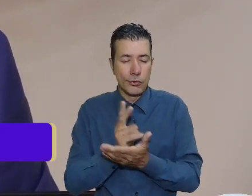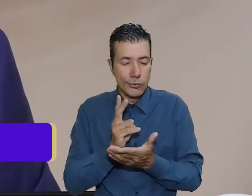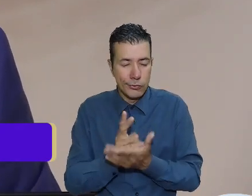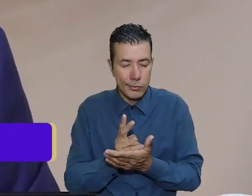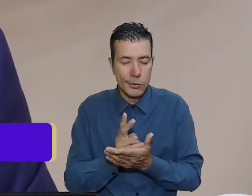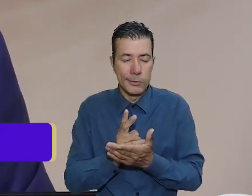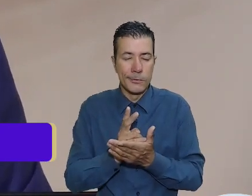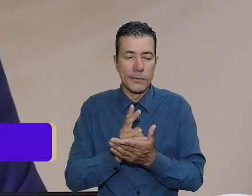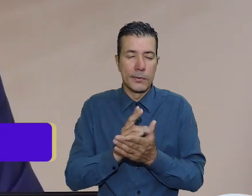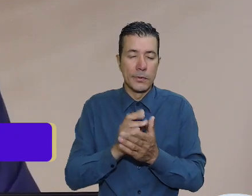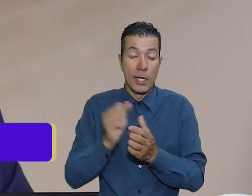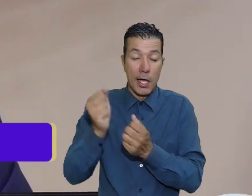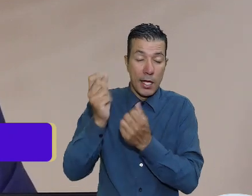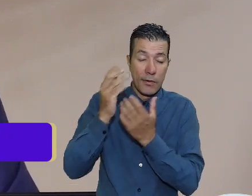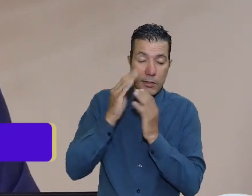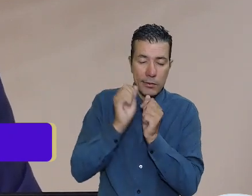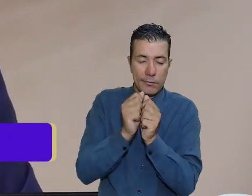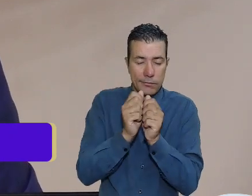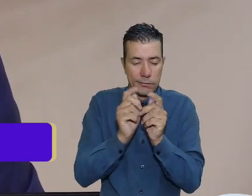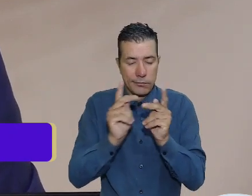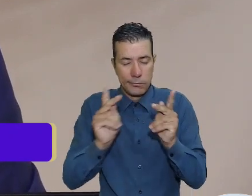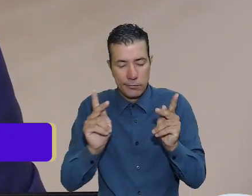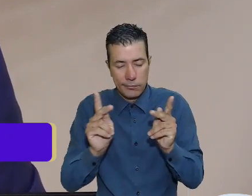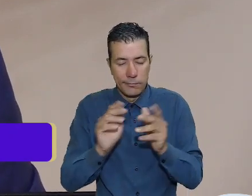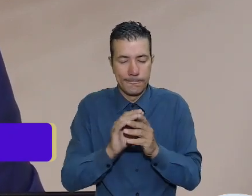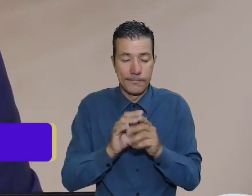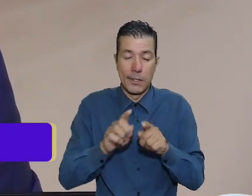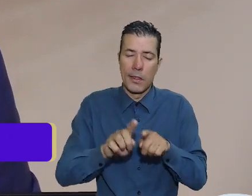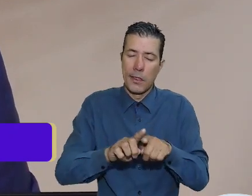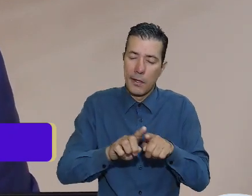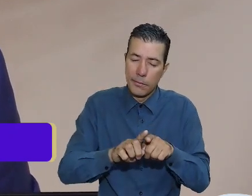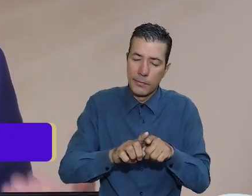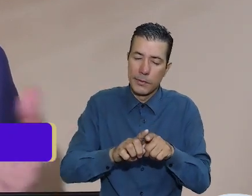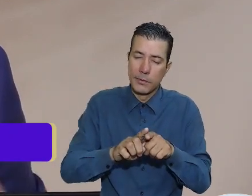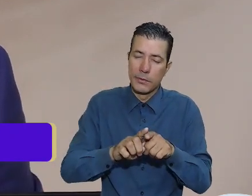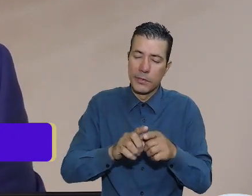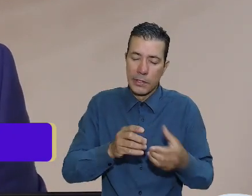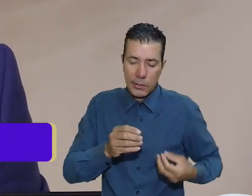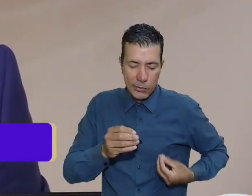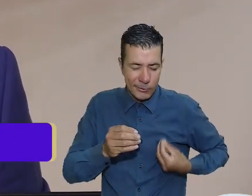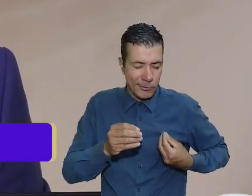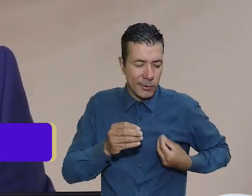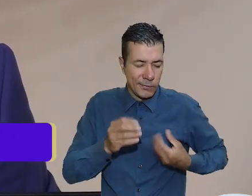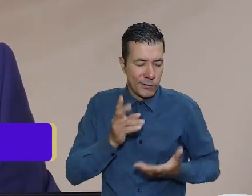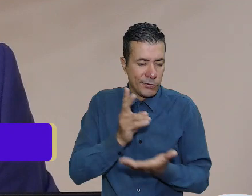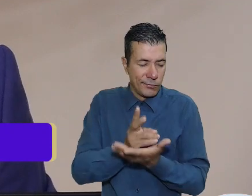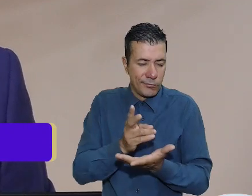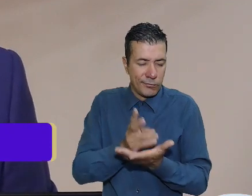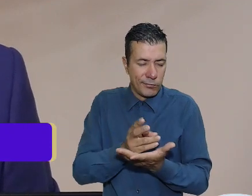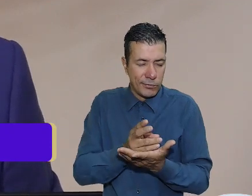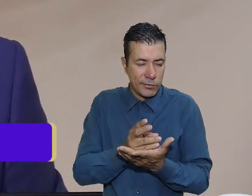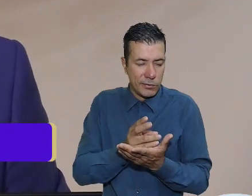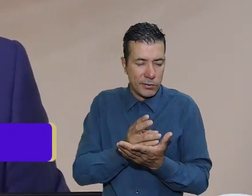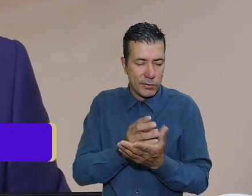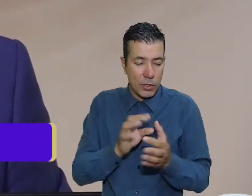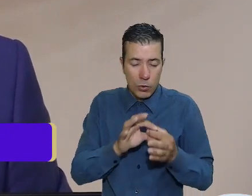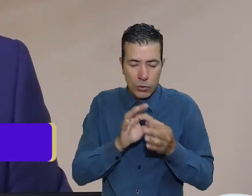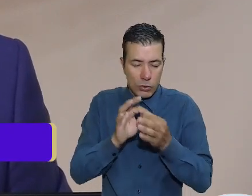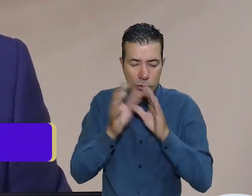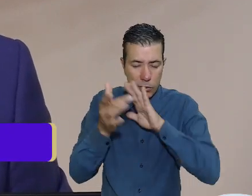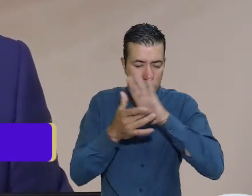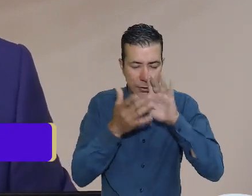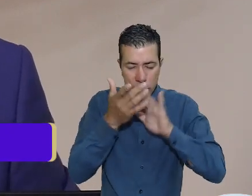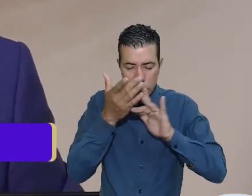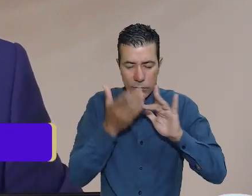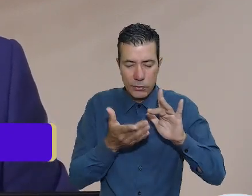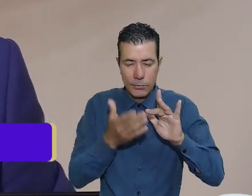no que diz respeito às revelações do Apocalipse, mas também no que diz respeito à nossa caminhada ao lado de Cristo, nosso relacionamento.